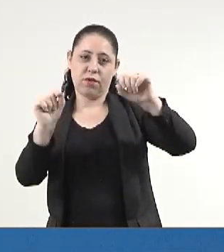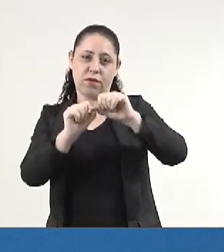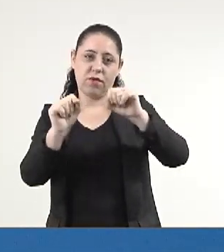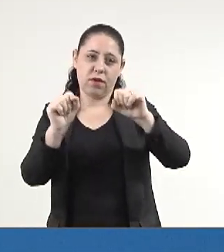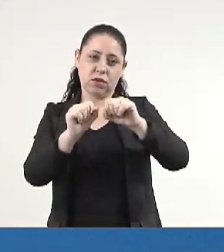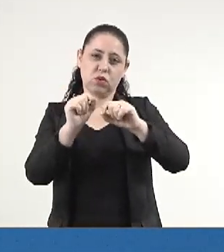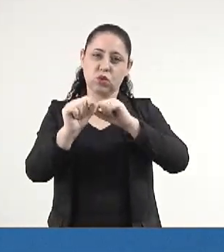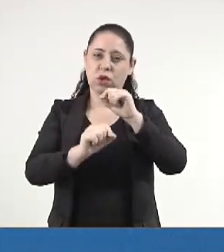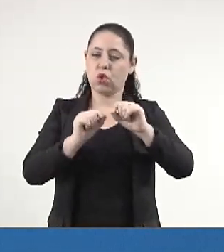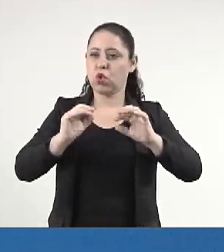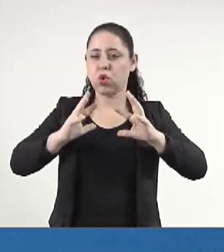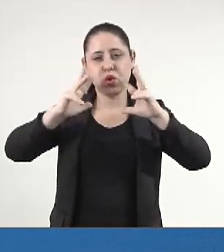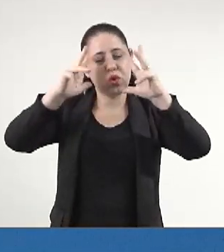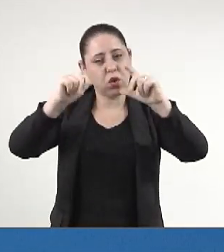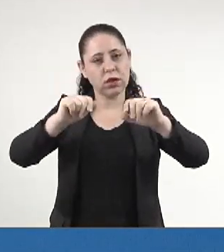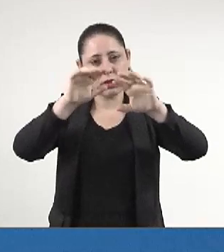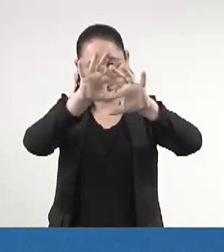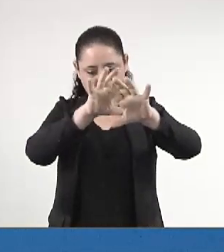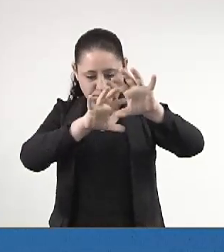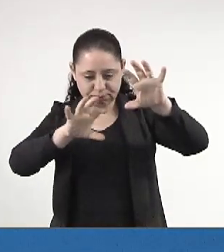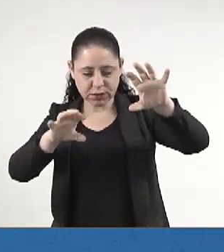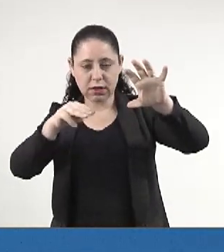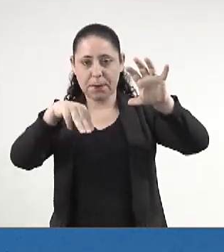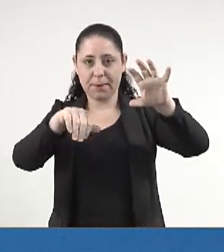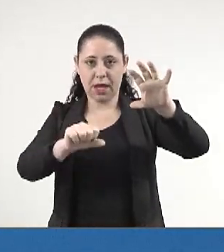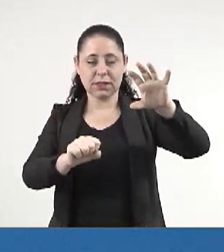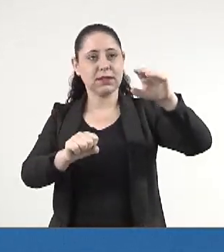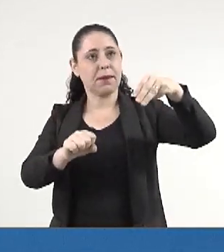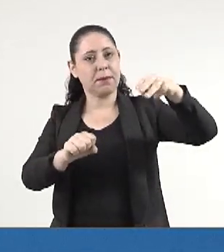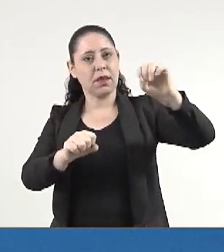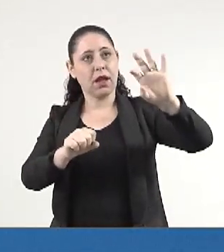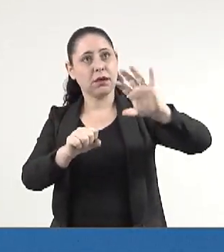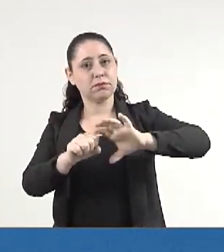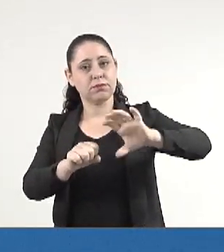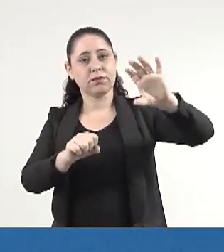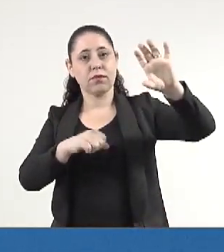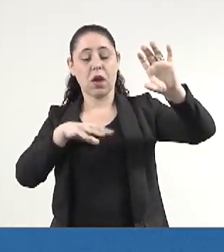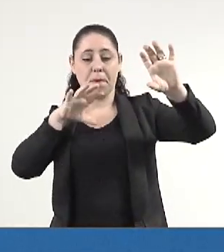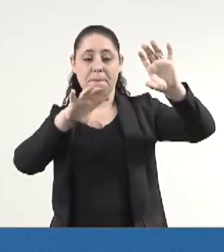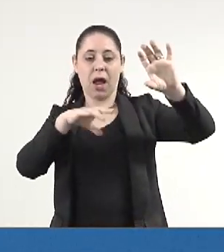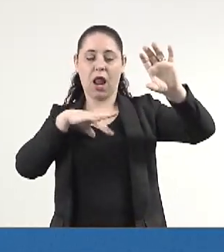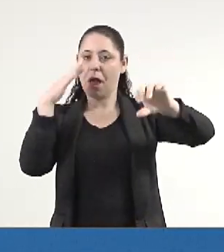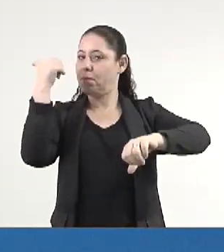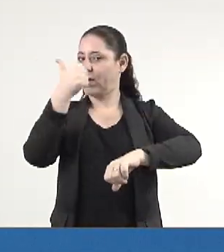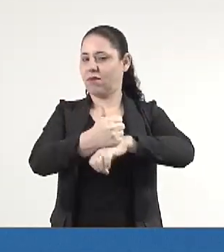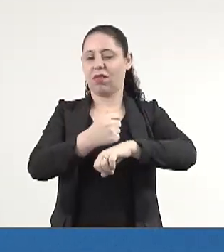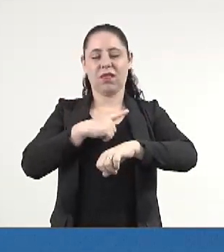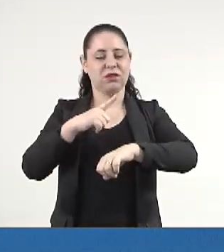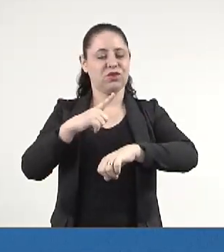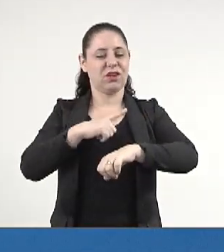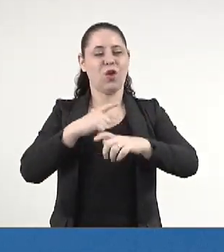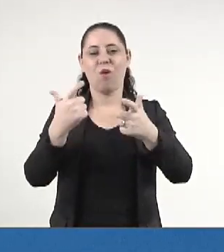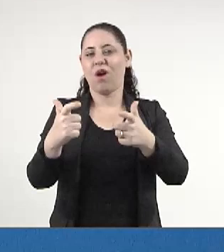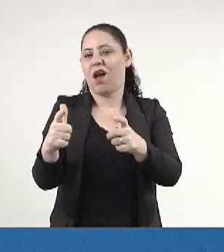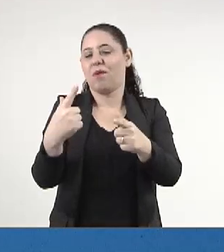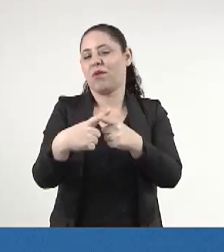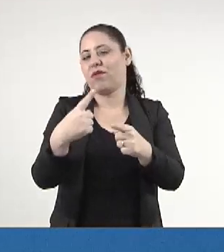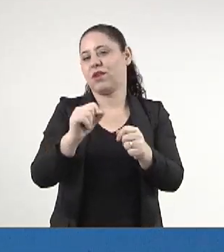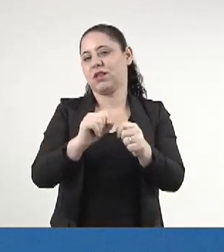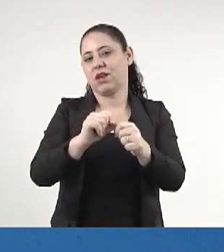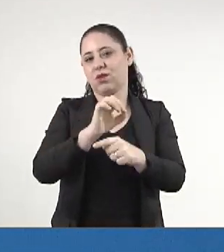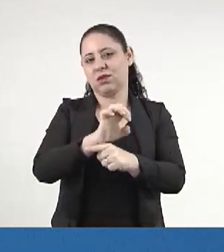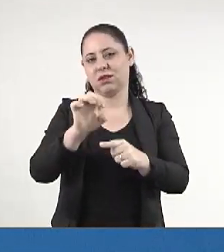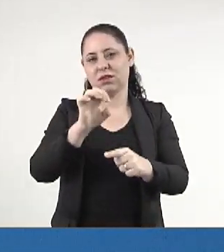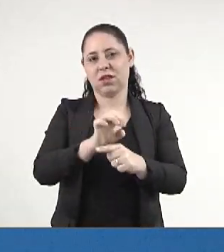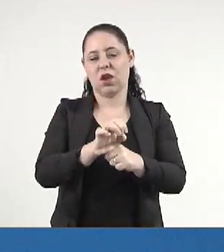povoamento em praticamente todo o seu território, que se encontra em posição geográfica privilegiada, tornando o Mato Grosso